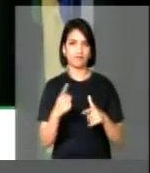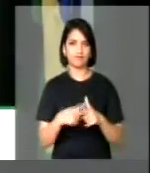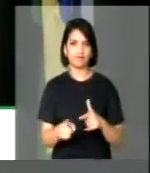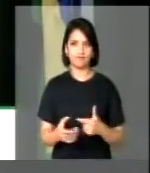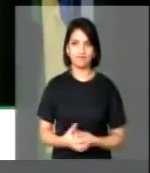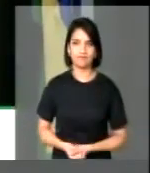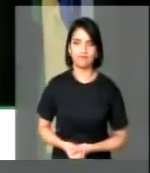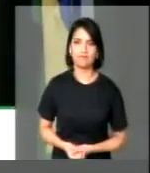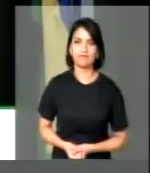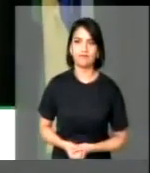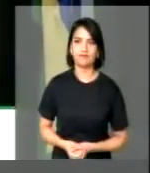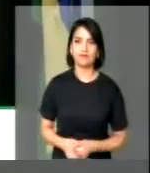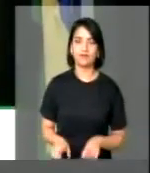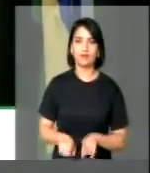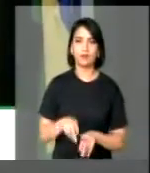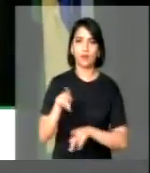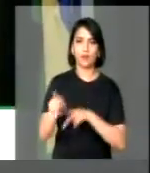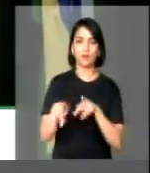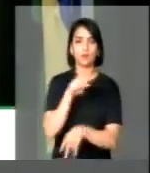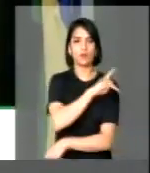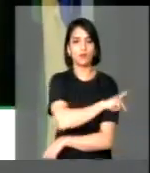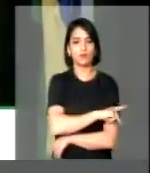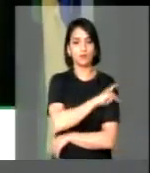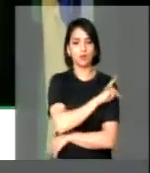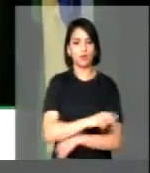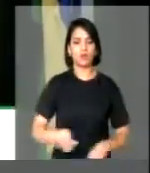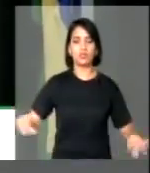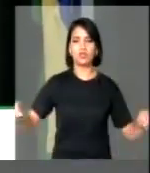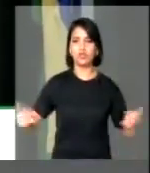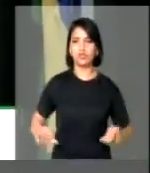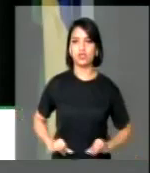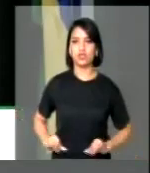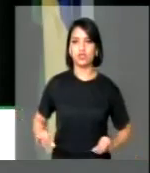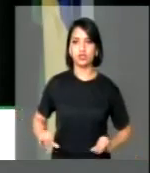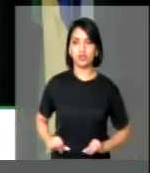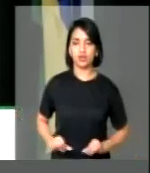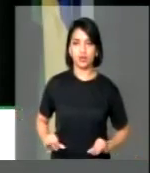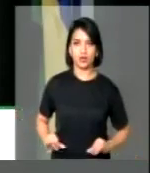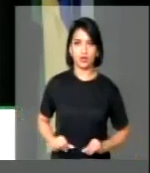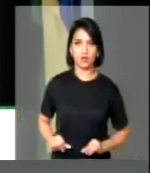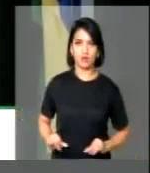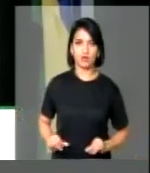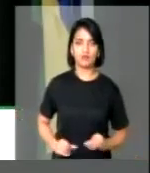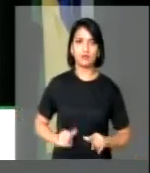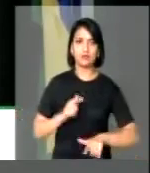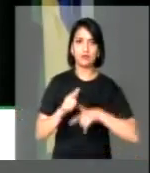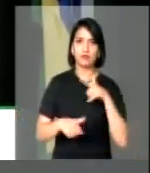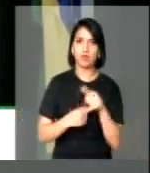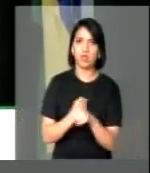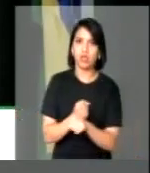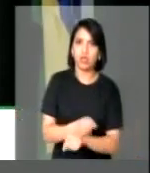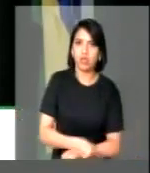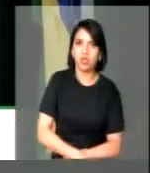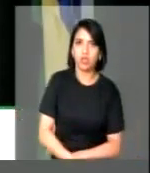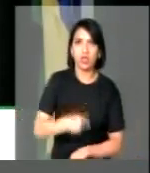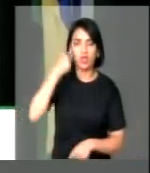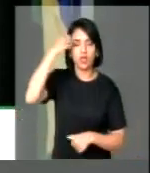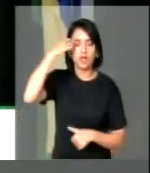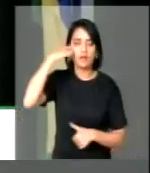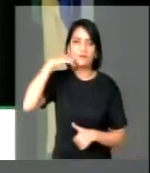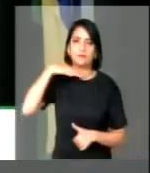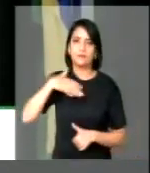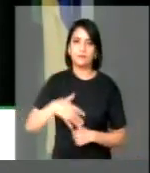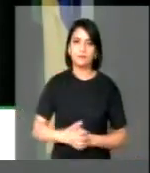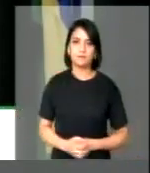e para que os piauienses paguem o seu trabalho e o seu suor. Eu quero, senhor presidente,